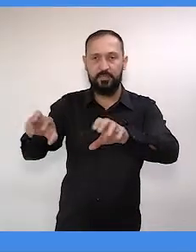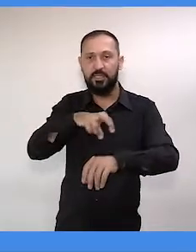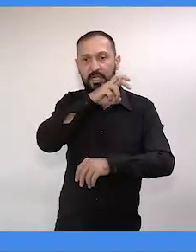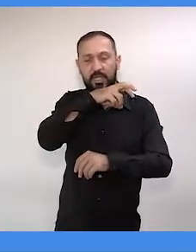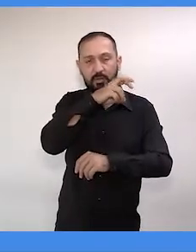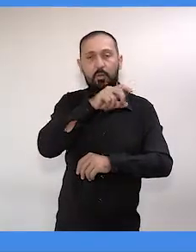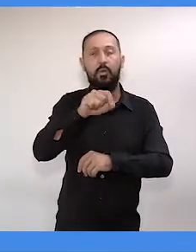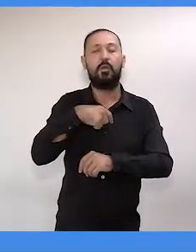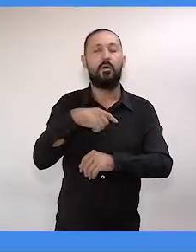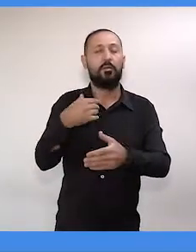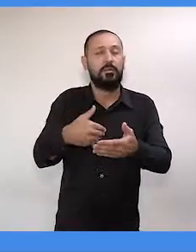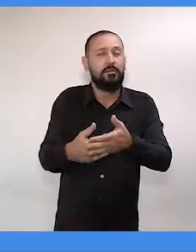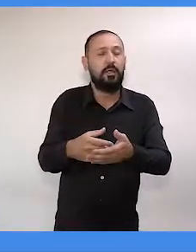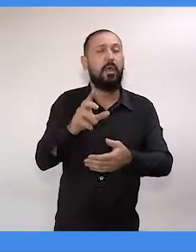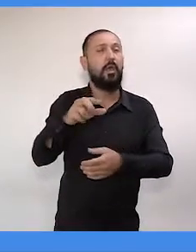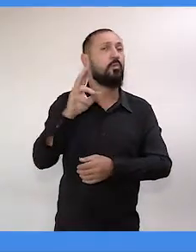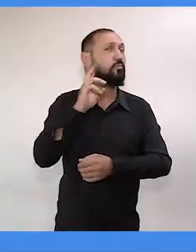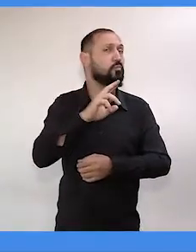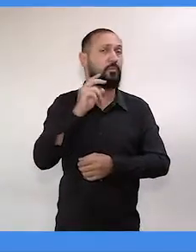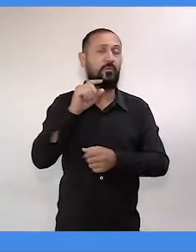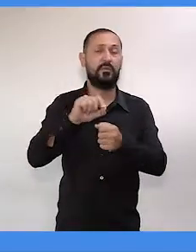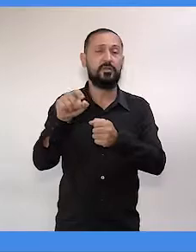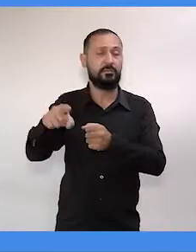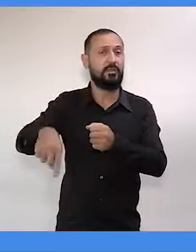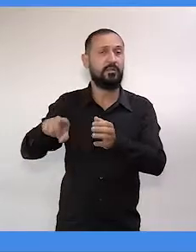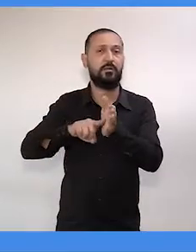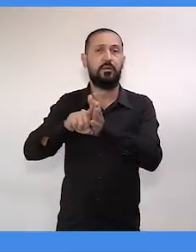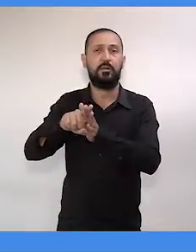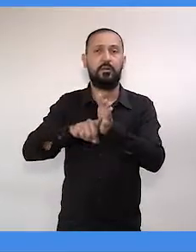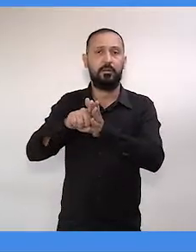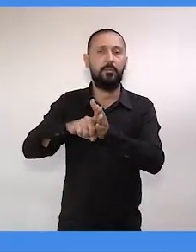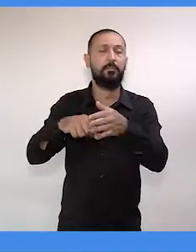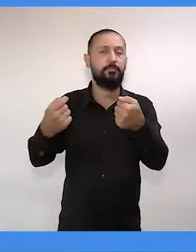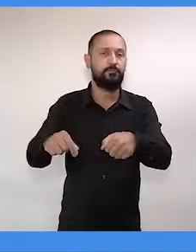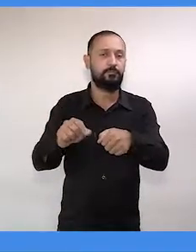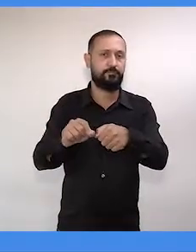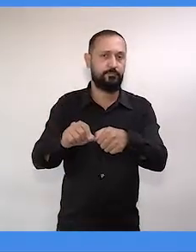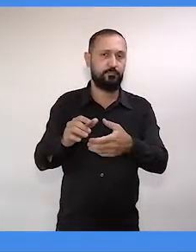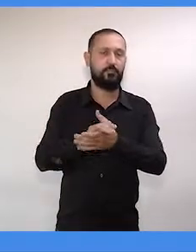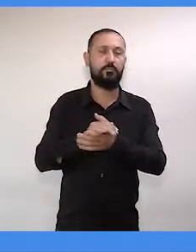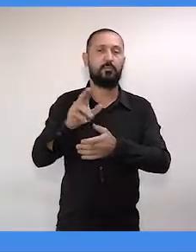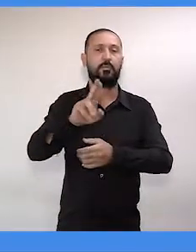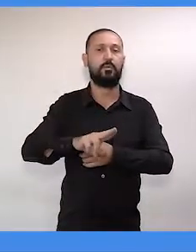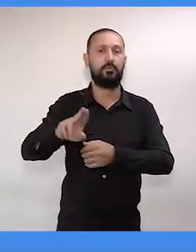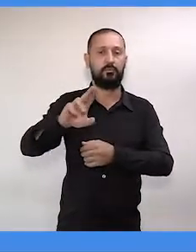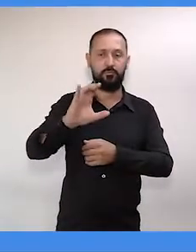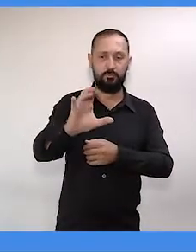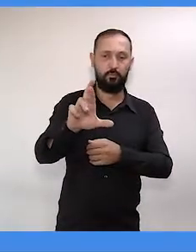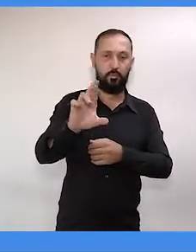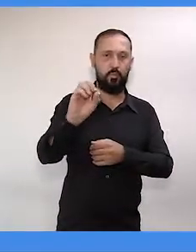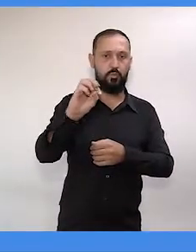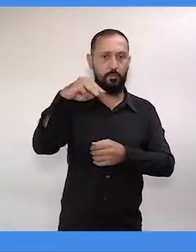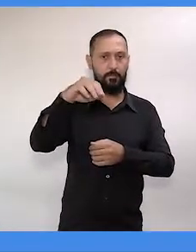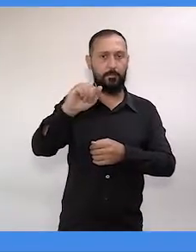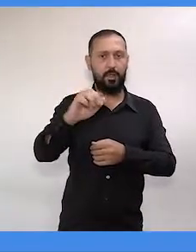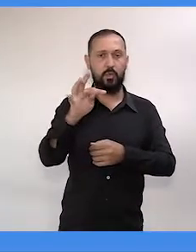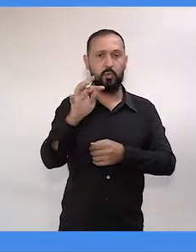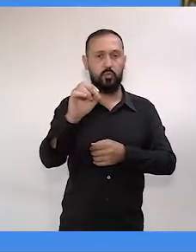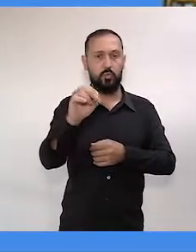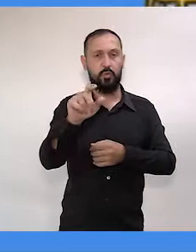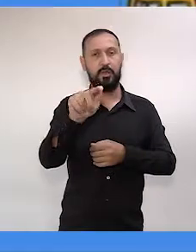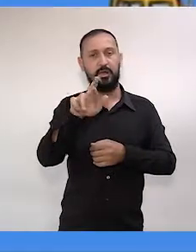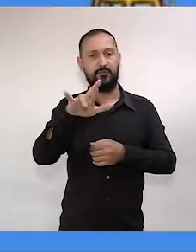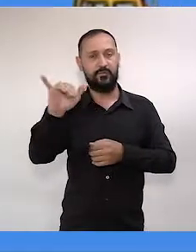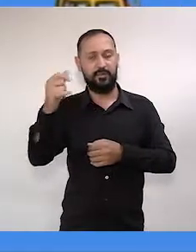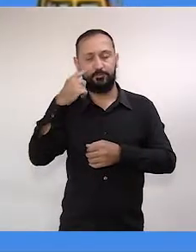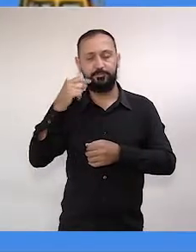essa enzima do veneno da caiçaca, um processo bastante comum para esses pesquisadores precisa ser feito. É a chamada